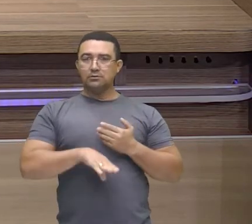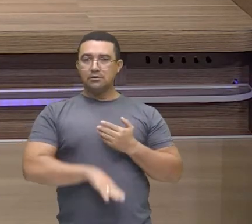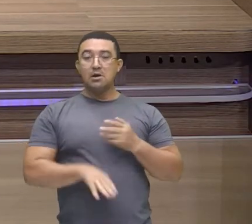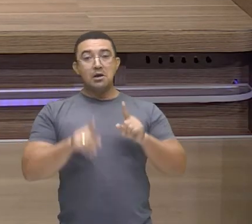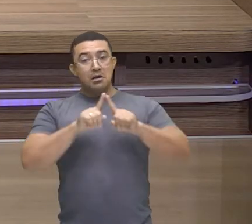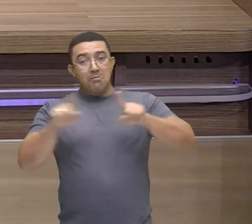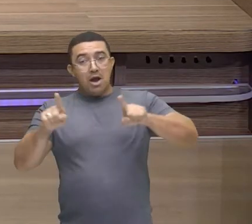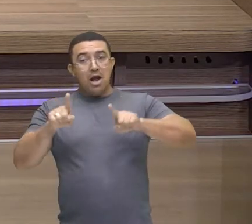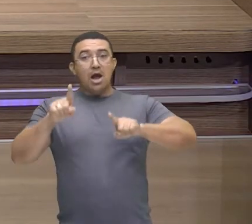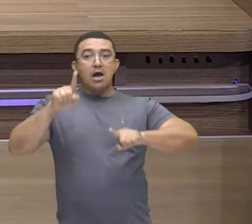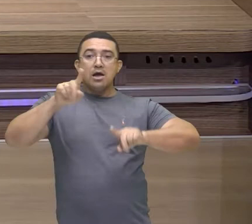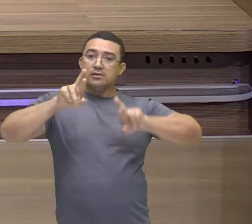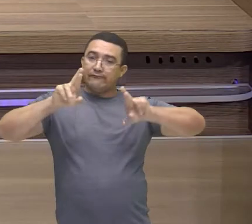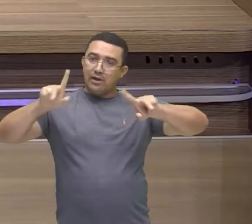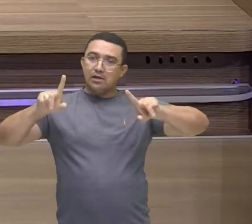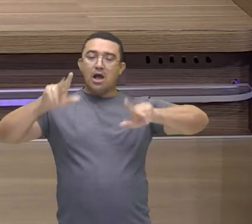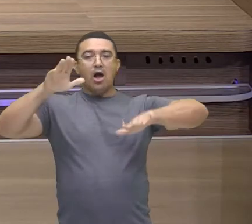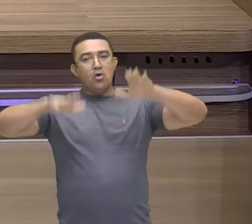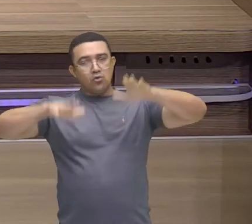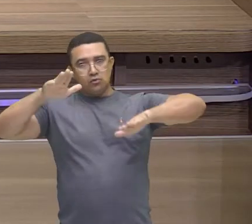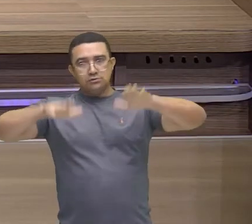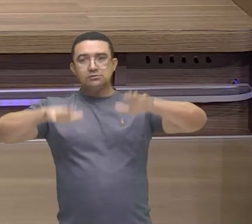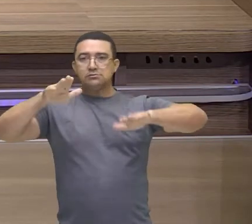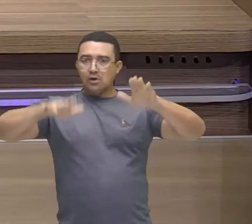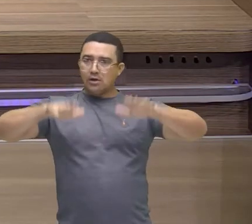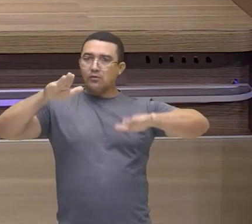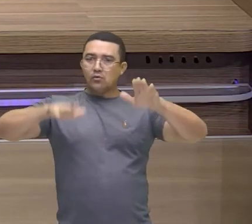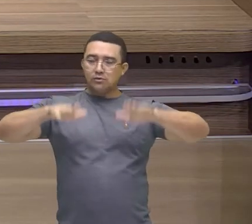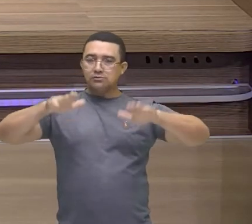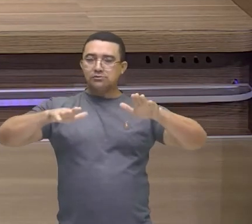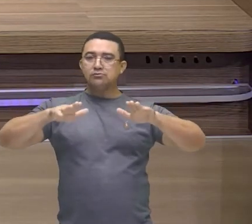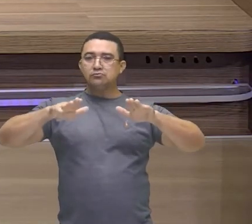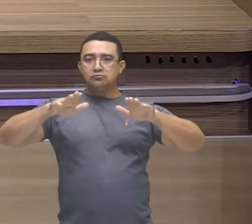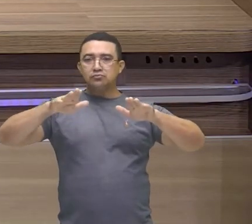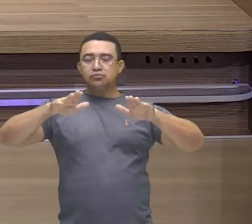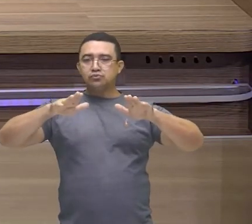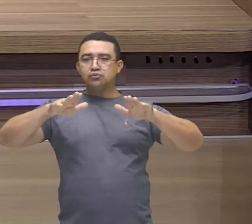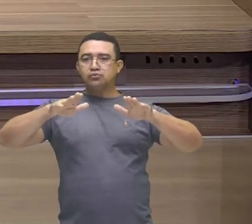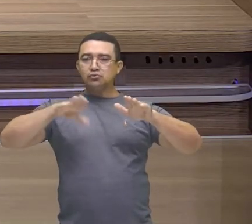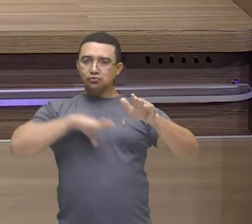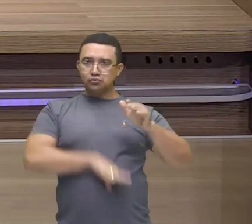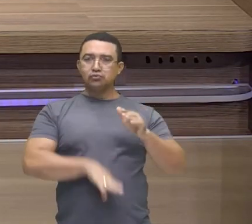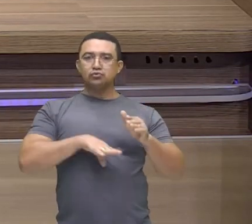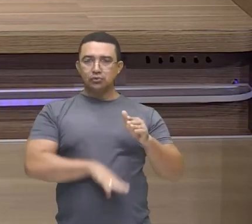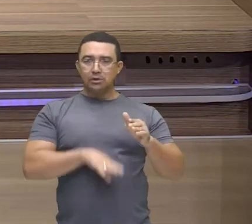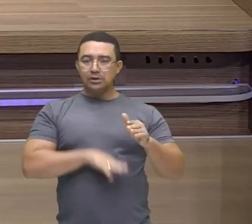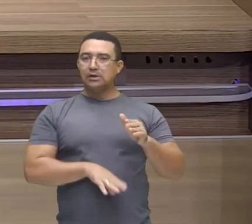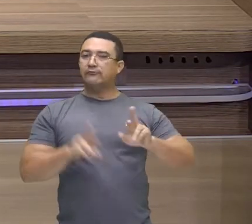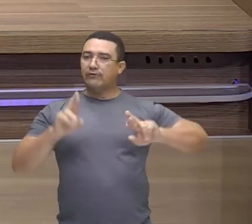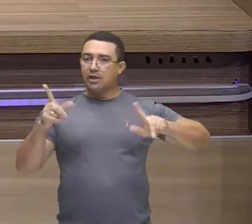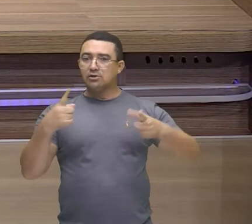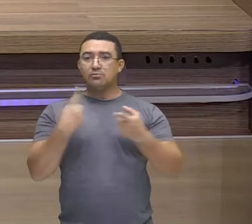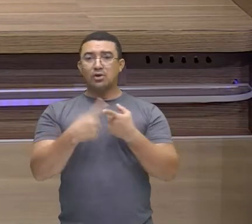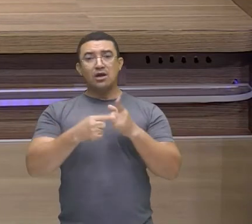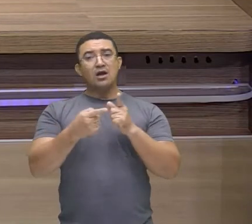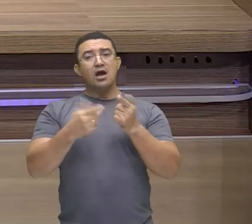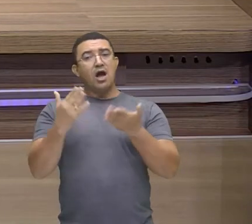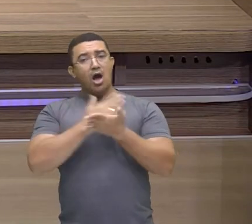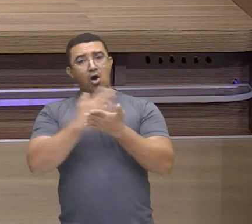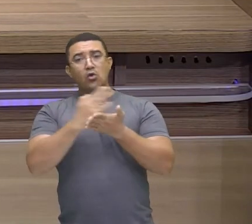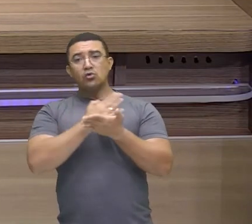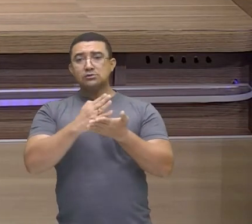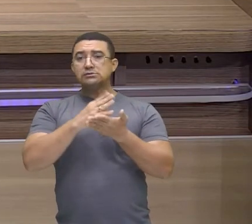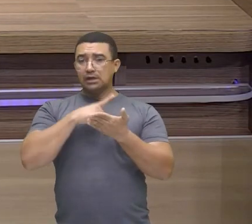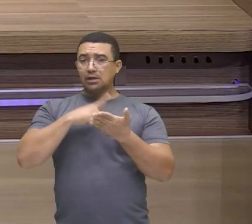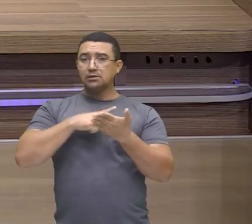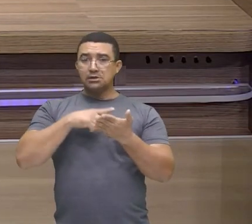são normais, que não é normal. Tem crianças que têm um estímulo hormonal muito precoce, até com 6 anos de